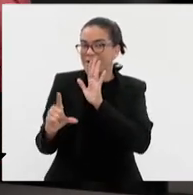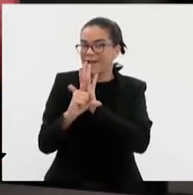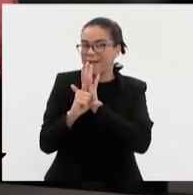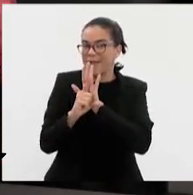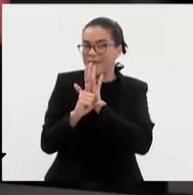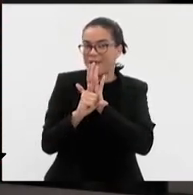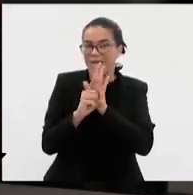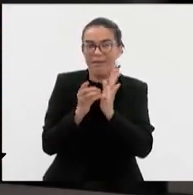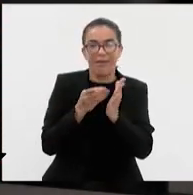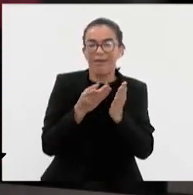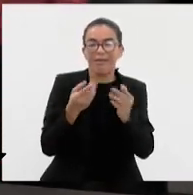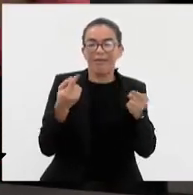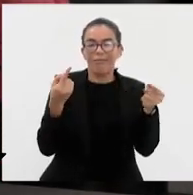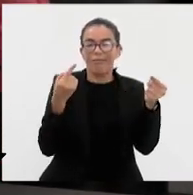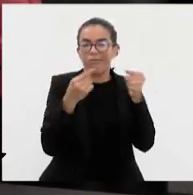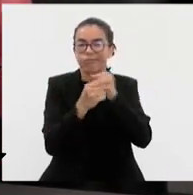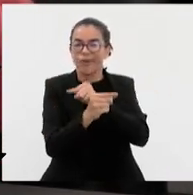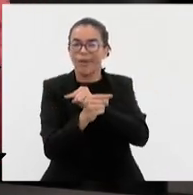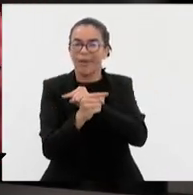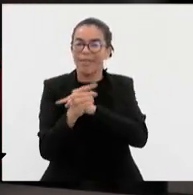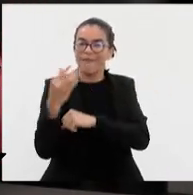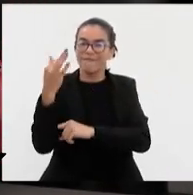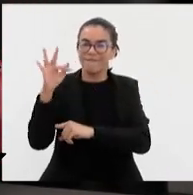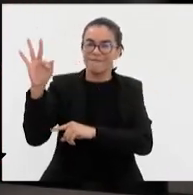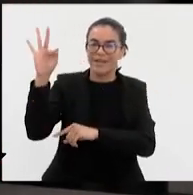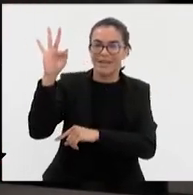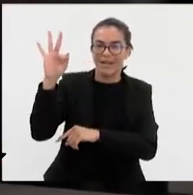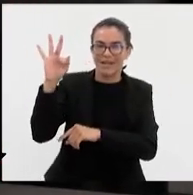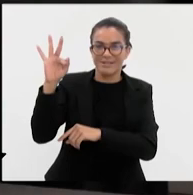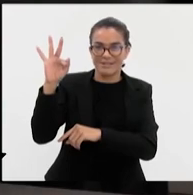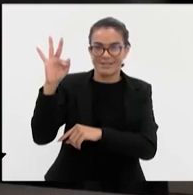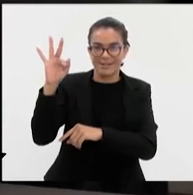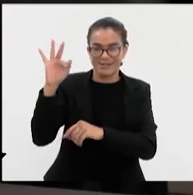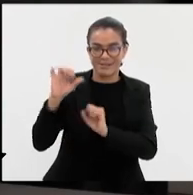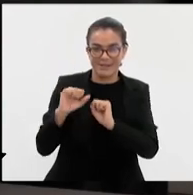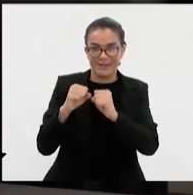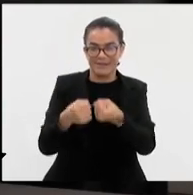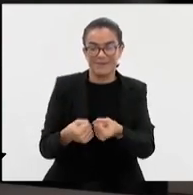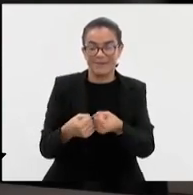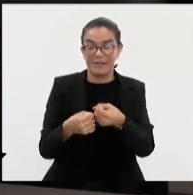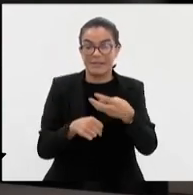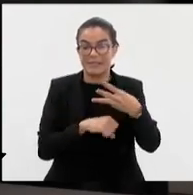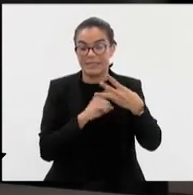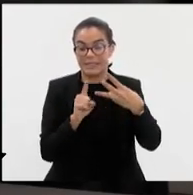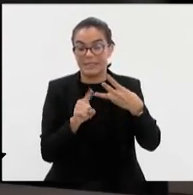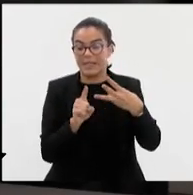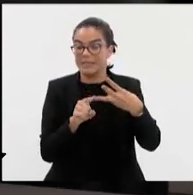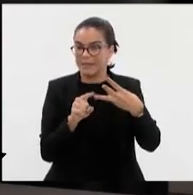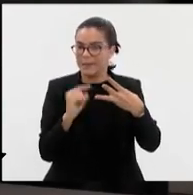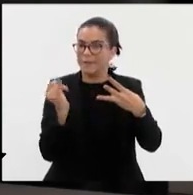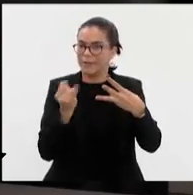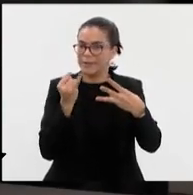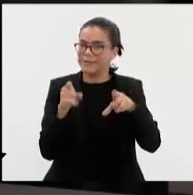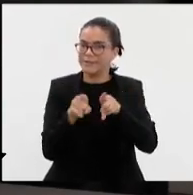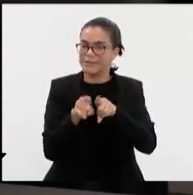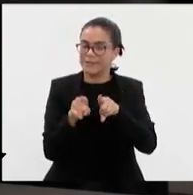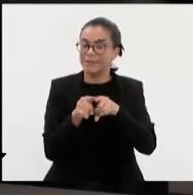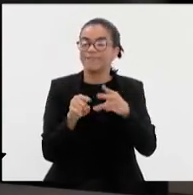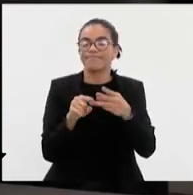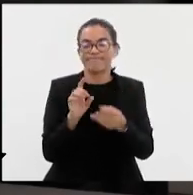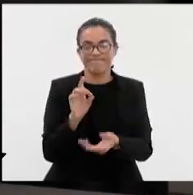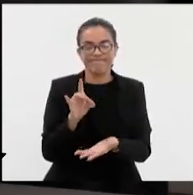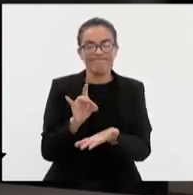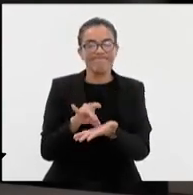na contramão daquilo que as federações estão estabelecendo. E, terceiro, não menos importante, é